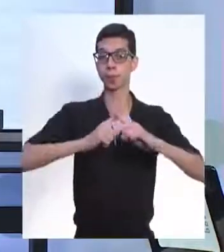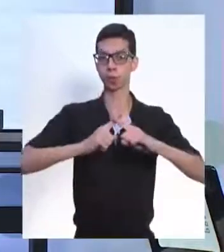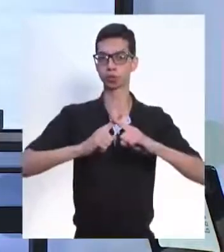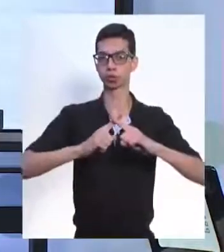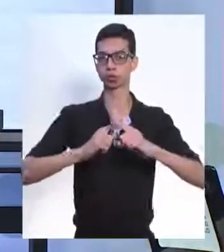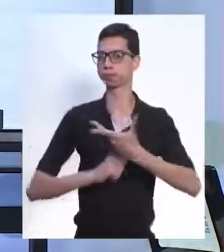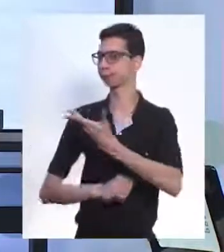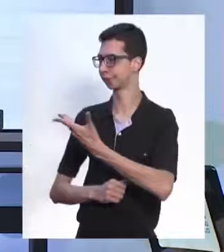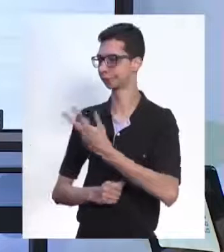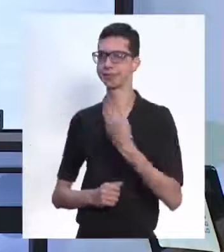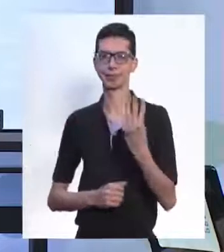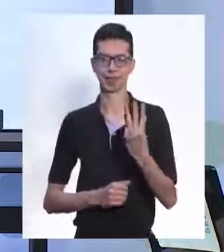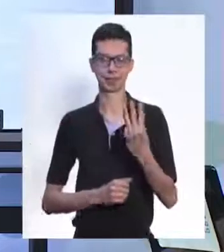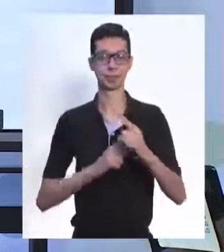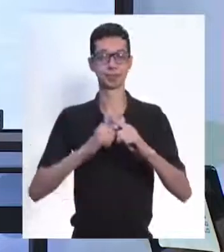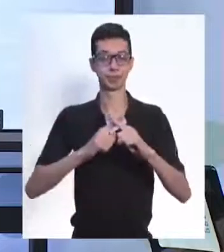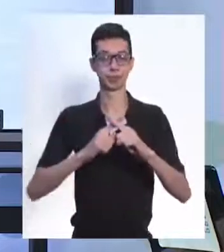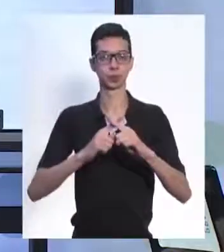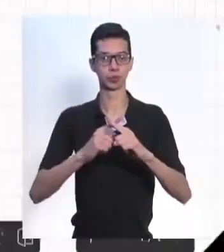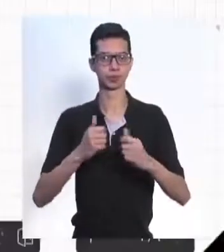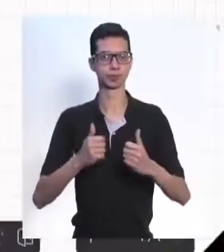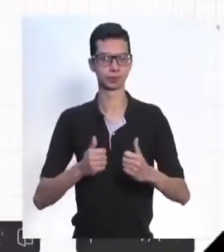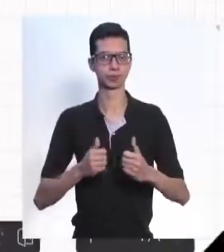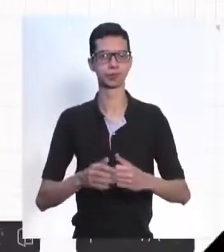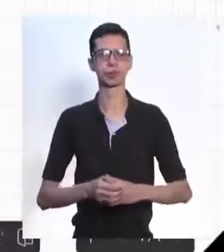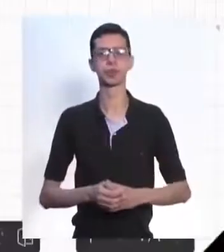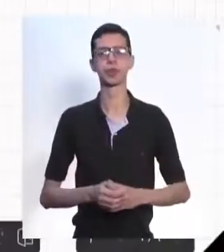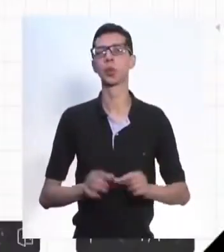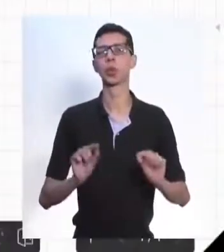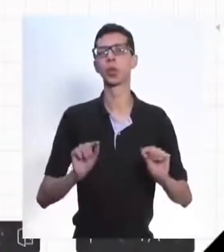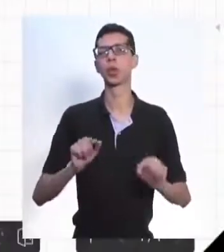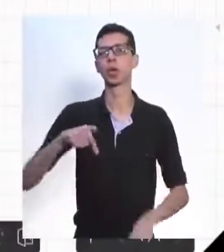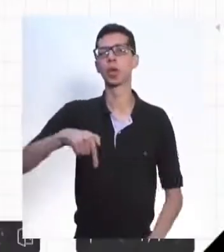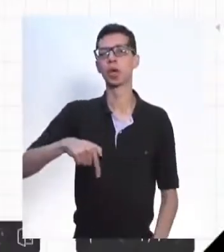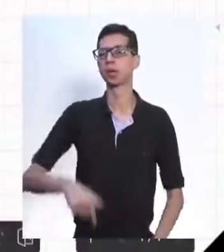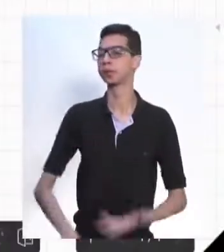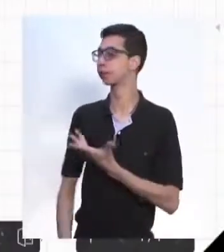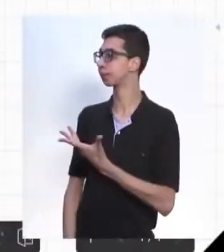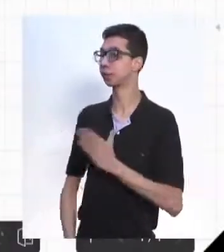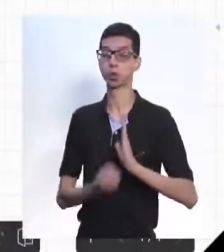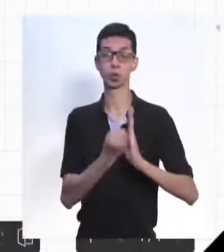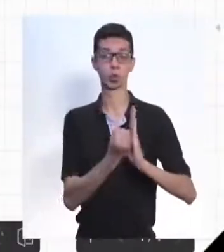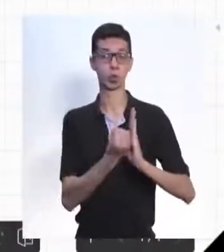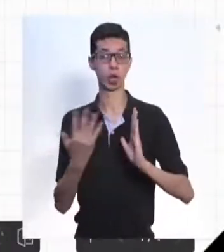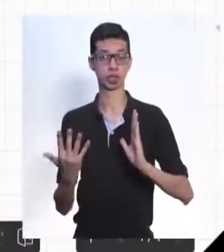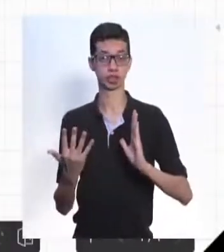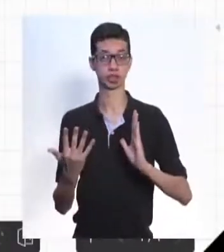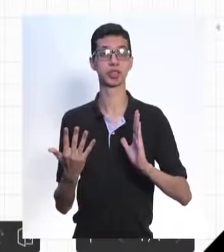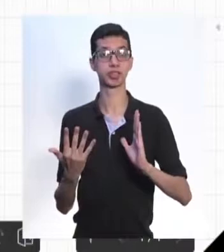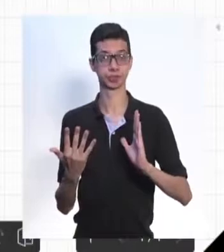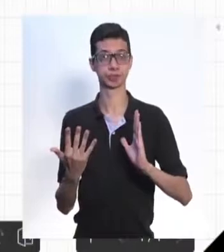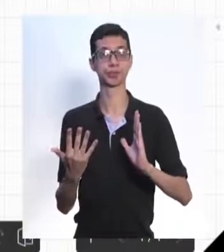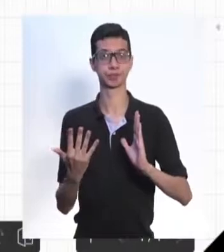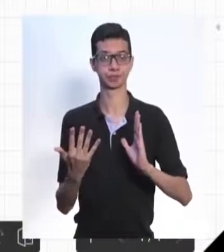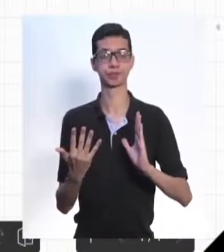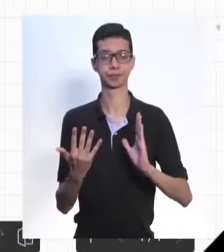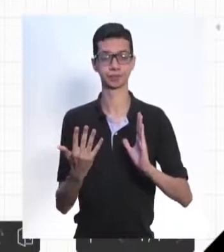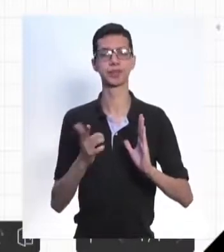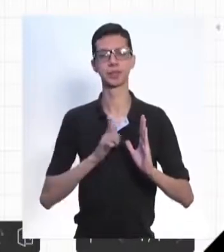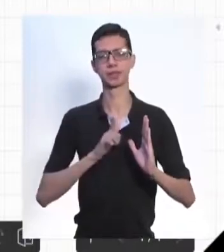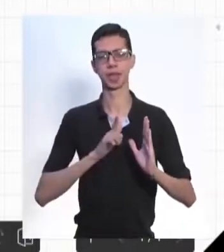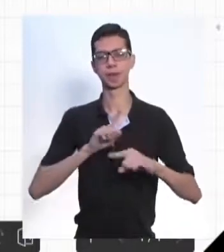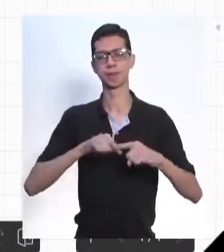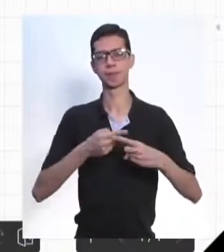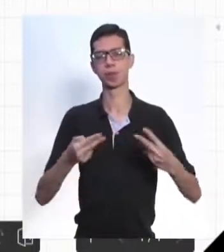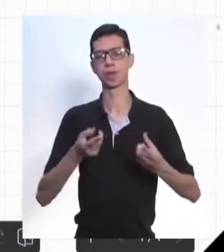multiplicando por 3, né, o múltiplo, né, a quantidade, no caso ali, dos itens que ele tem para vender.